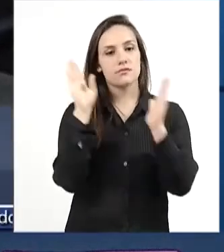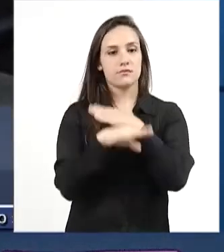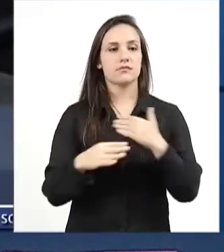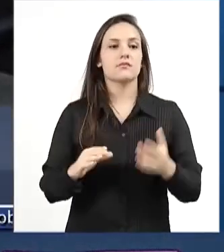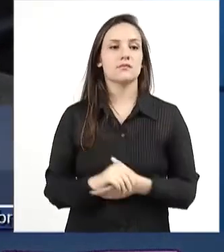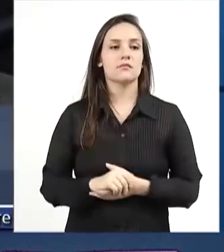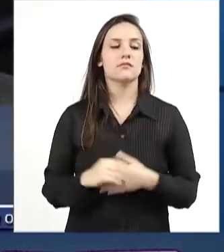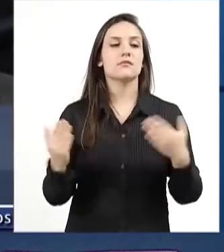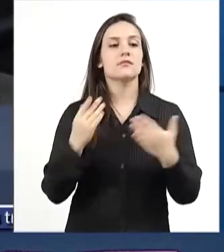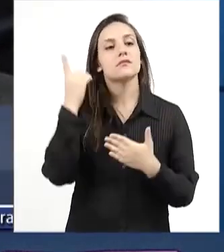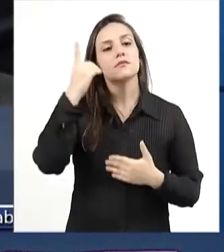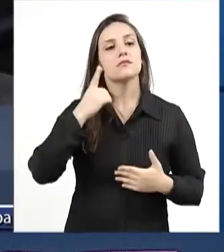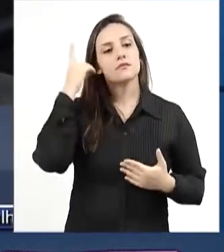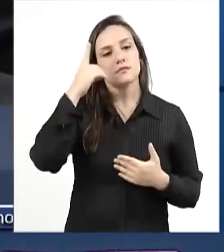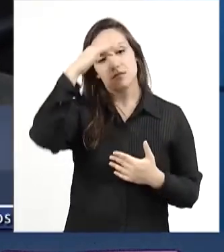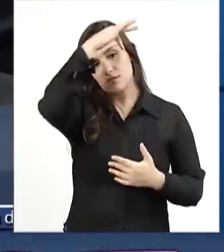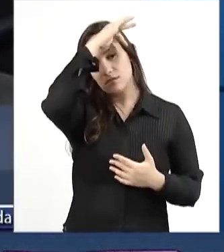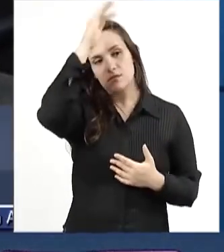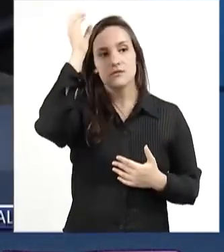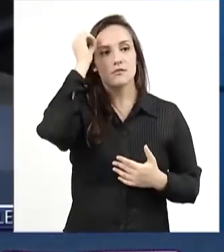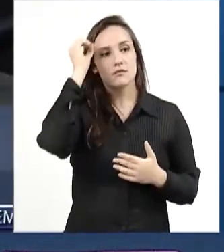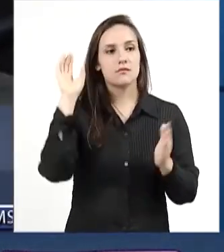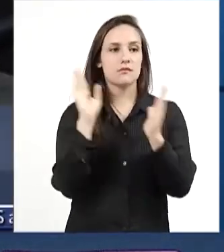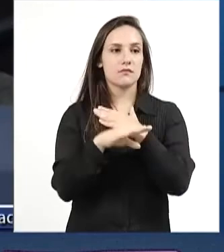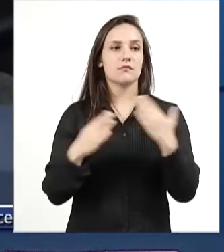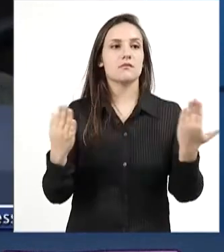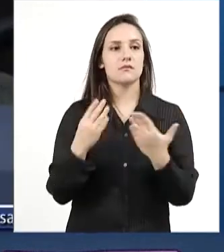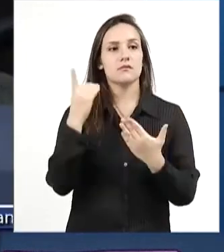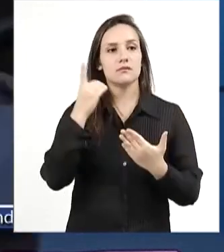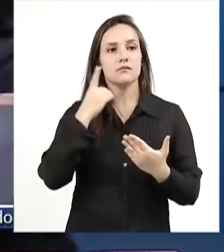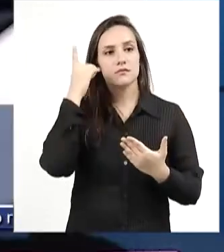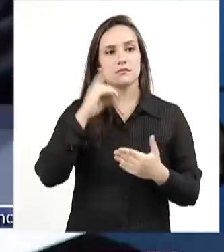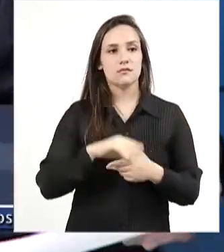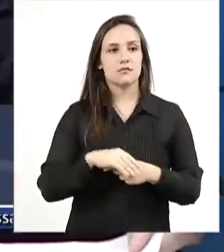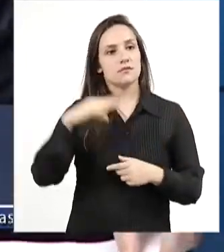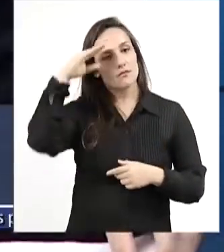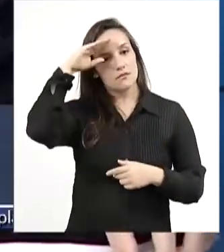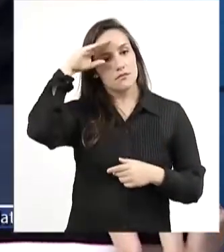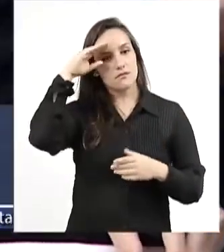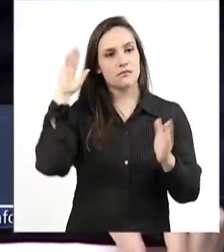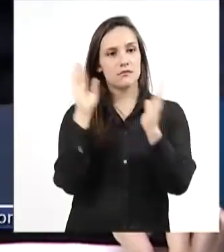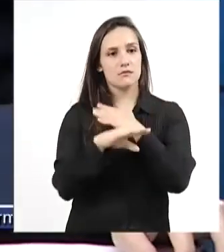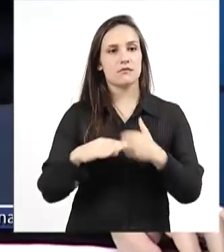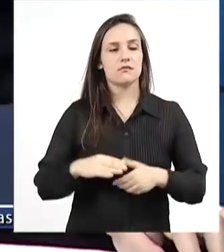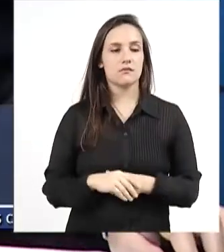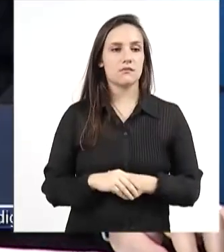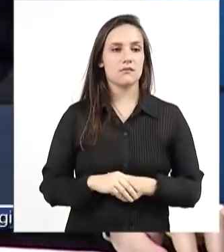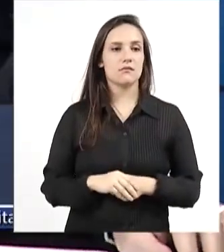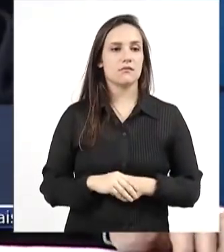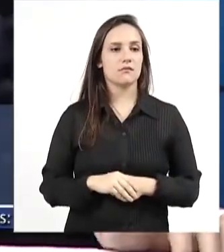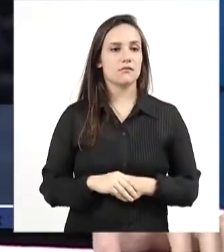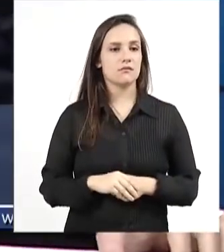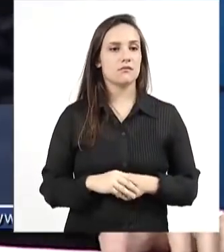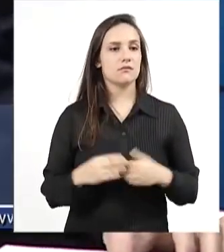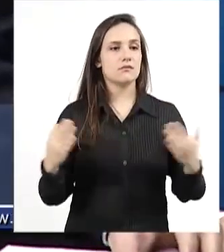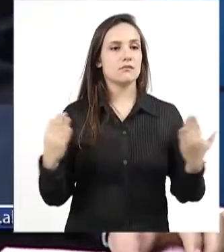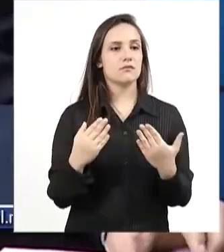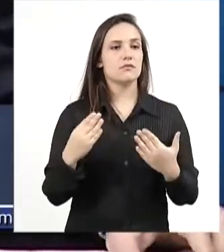Transfere. Com a palavra, o deputado Felipe Orro. Transfere. Com a palavra, o deputado Cabalmi. Transfere. Com a palavra, pela